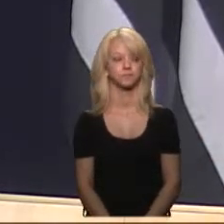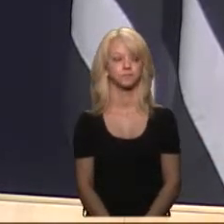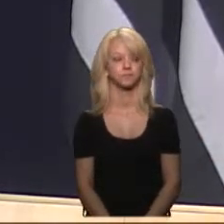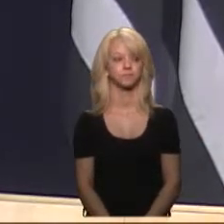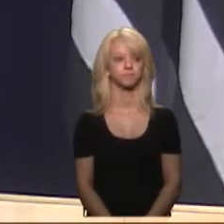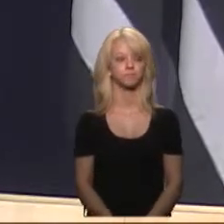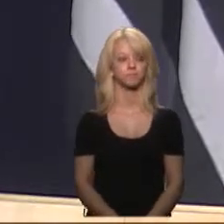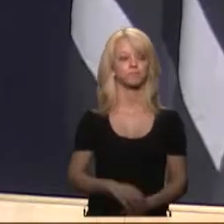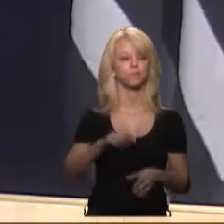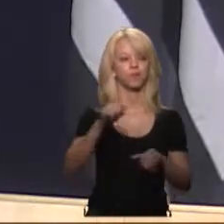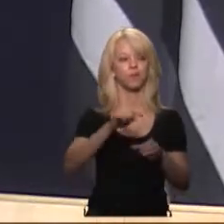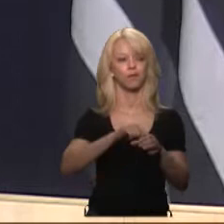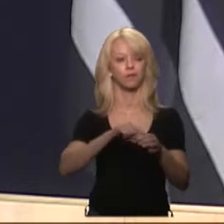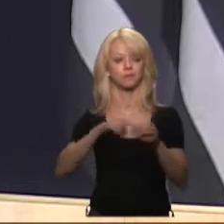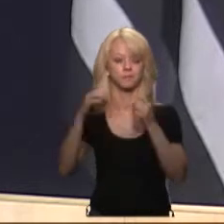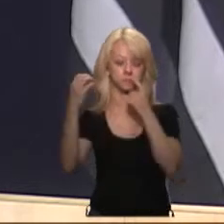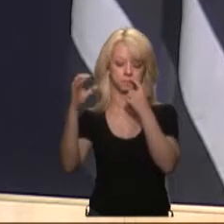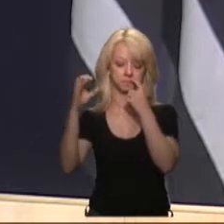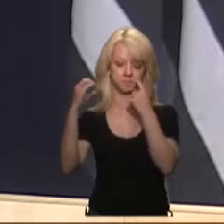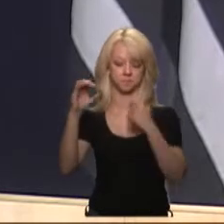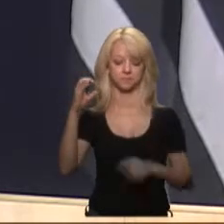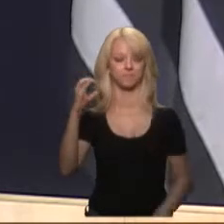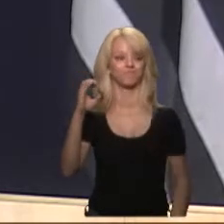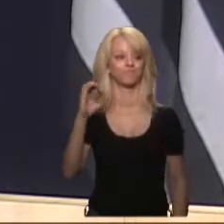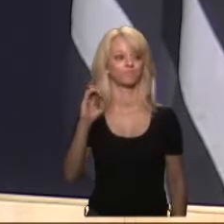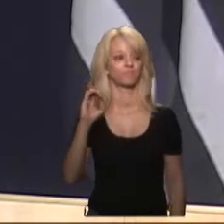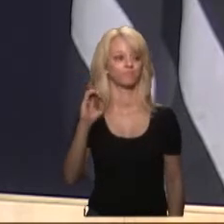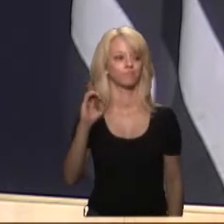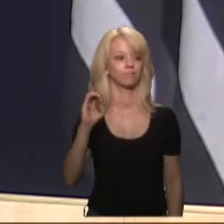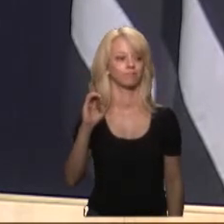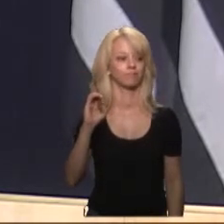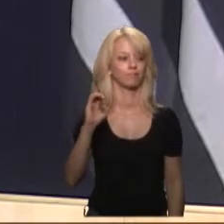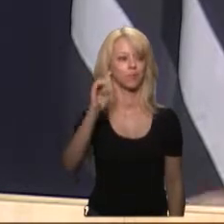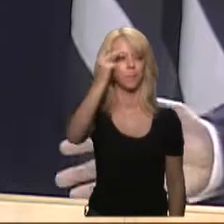Caçapava. Ah, tá sabendo que vai ter um concurso de graça lá em Taubaté? Vamos prestar?